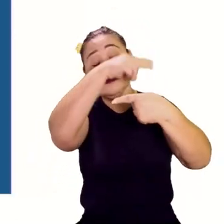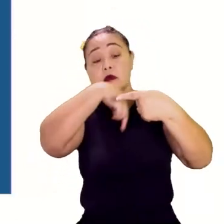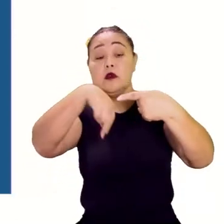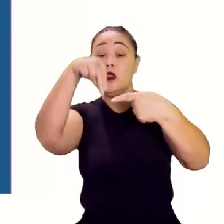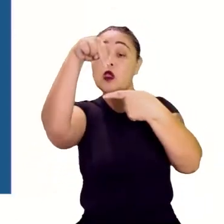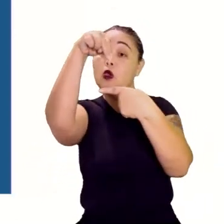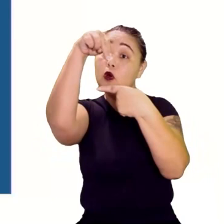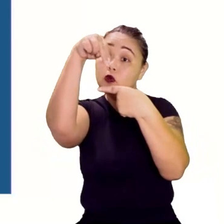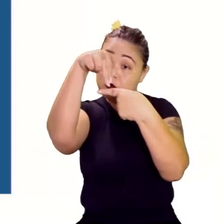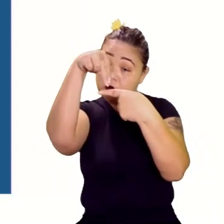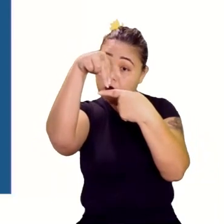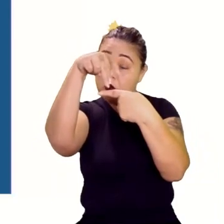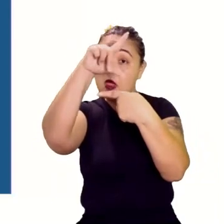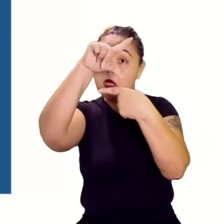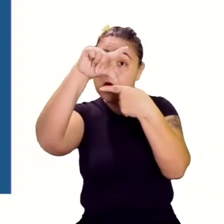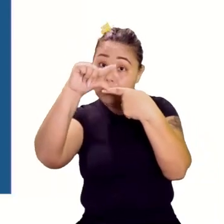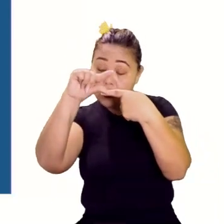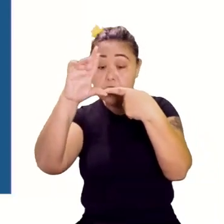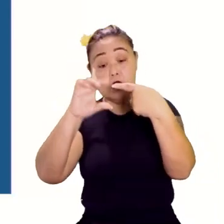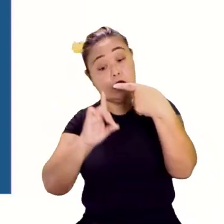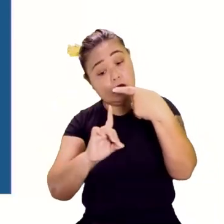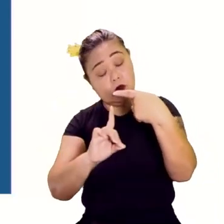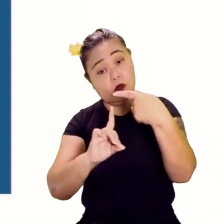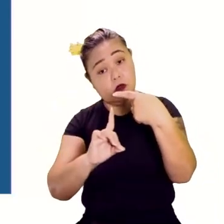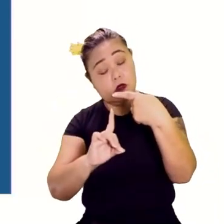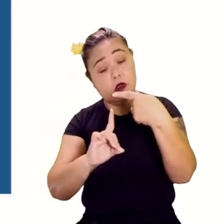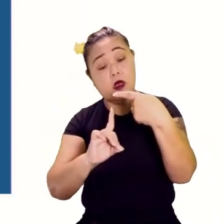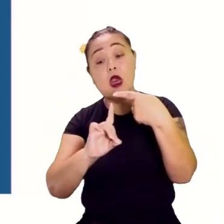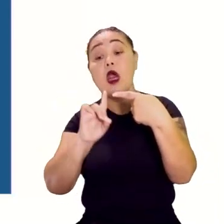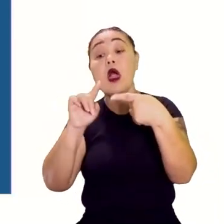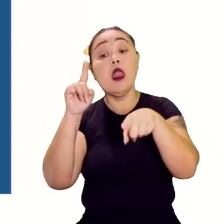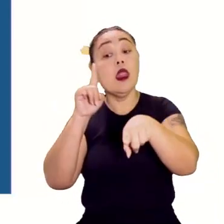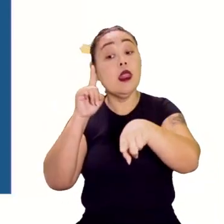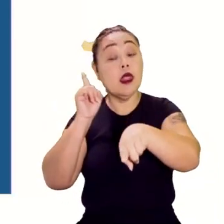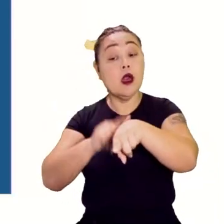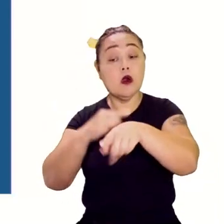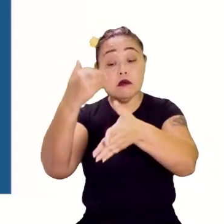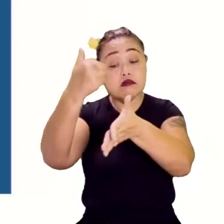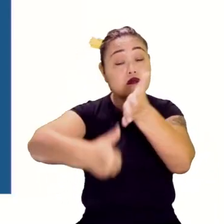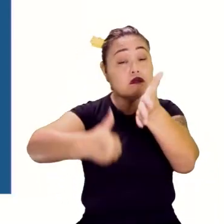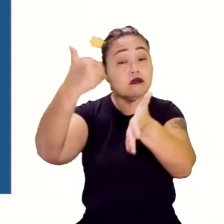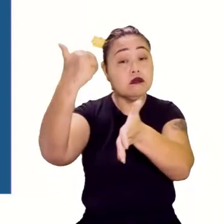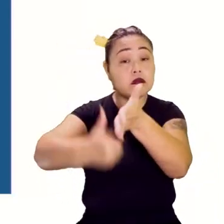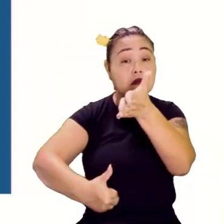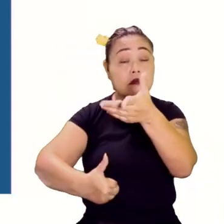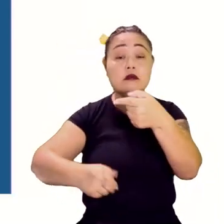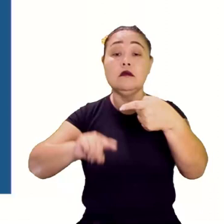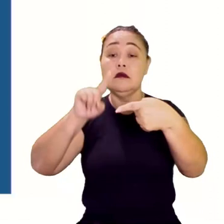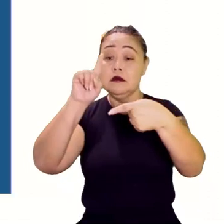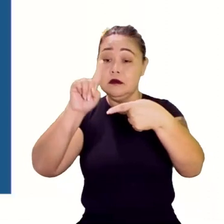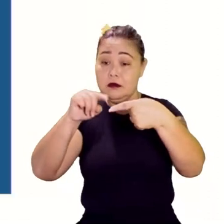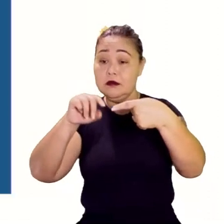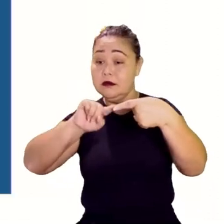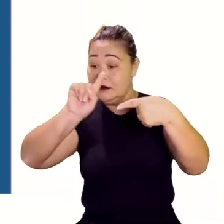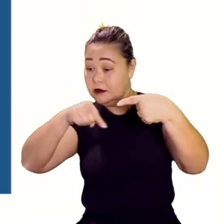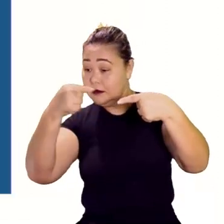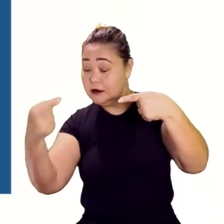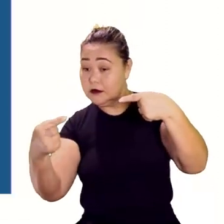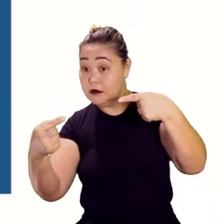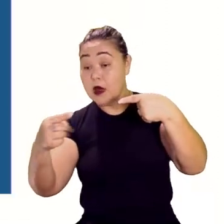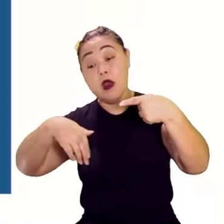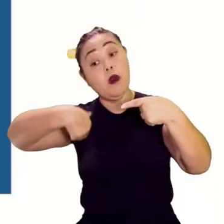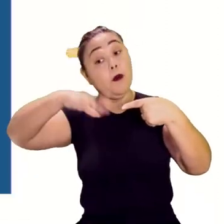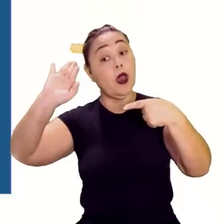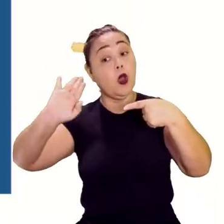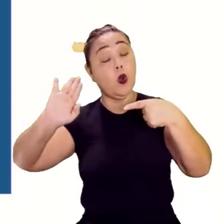é menor que o denominador. Quer dizer que na hora da subtração, o nosso segundo termo da subtração vai